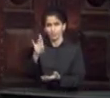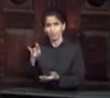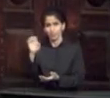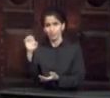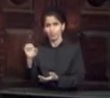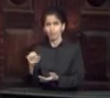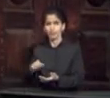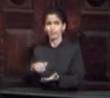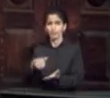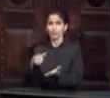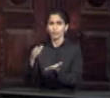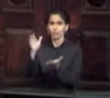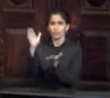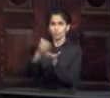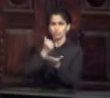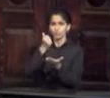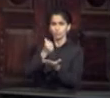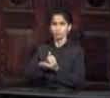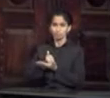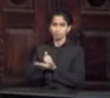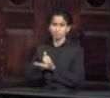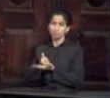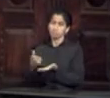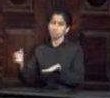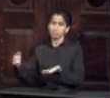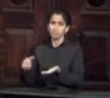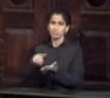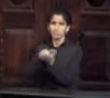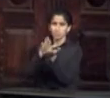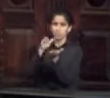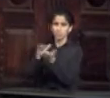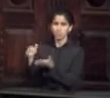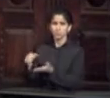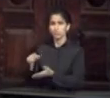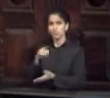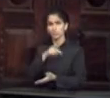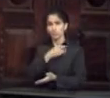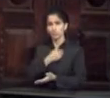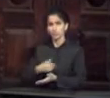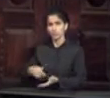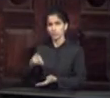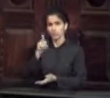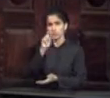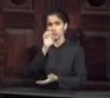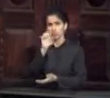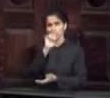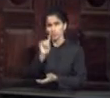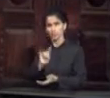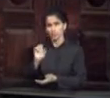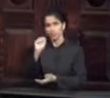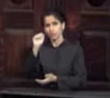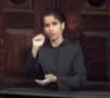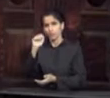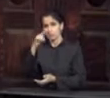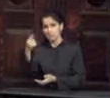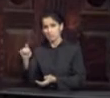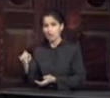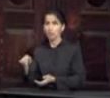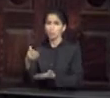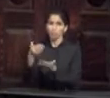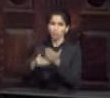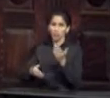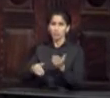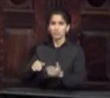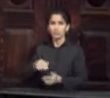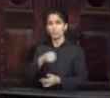chapa Dornelles e Pezão, isso é ruim. Eu não comemoro esse tipo de decisão, eu fico entristecido. Eu